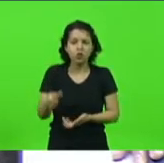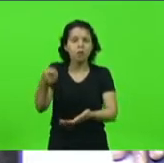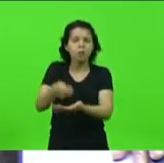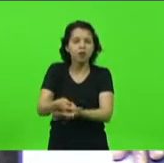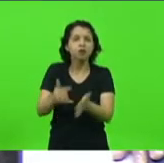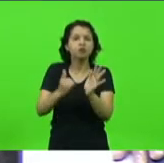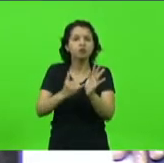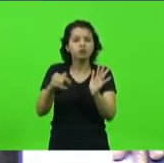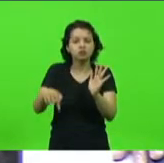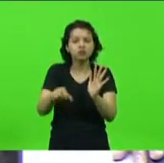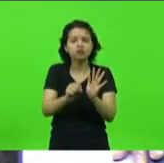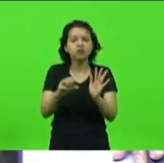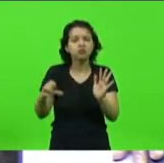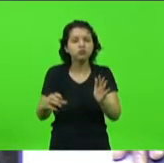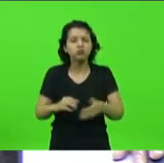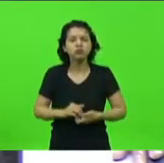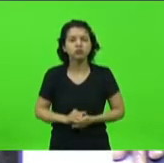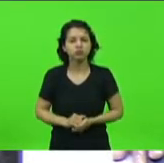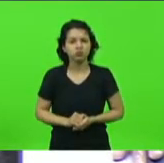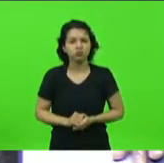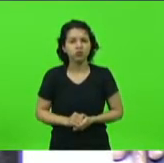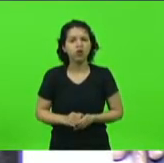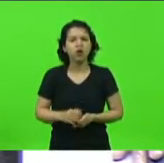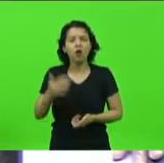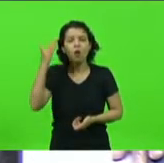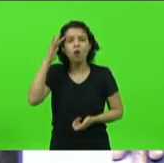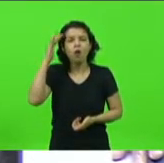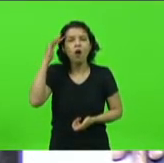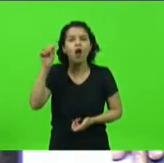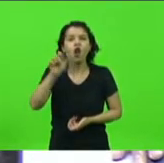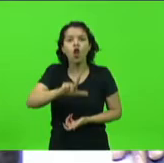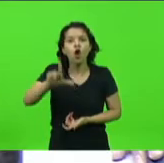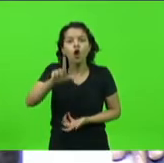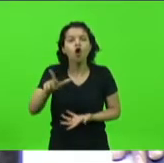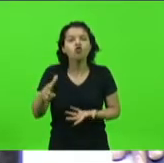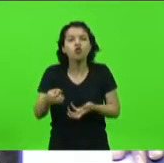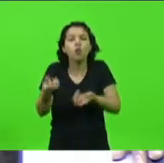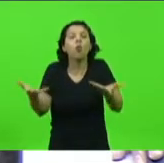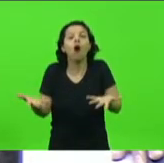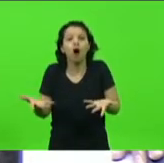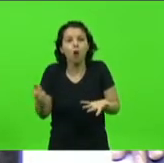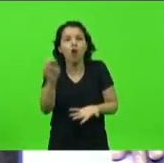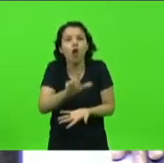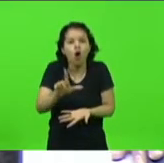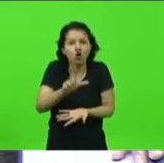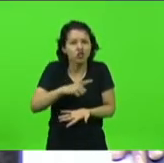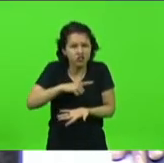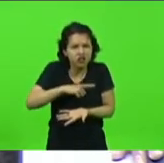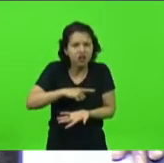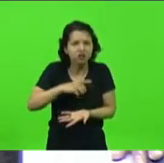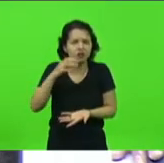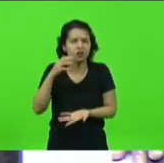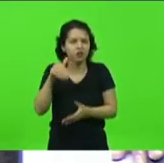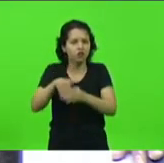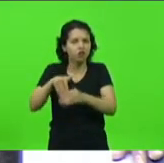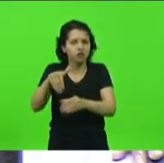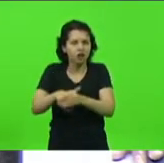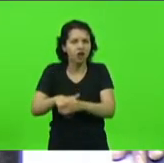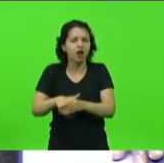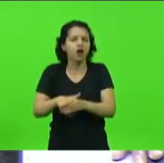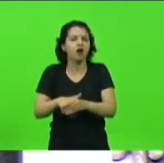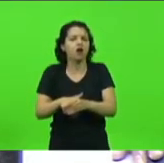Catarina? De onde se tira a lógica? Qual é a lógica? Se tem uma lógica de votar o